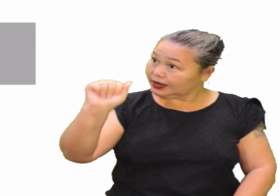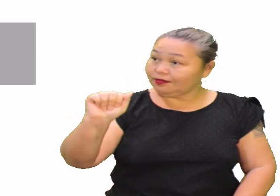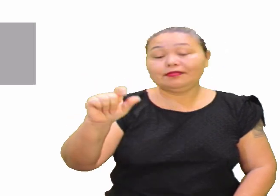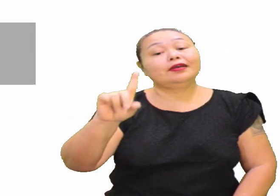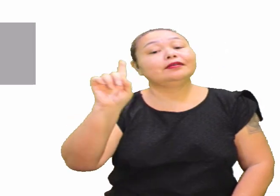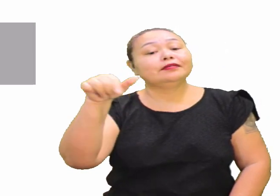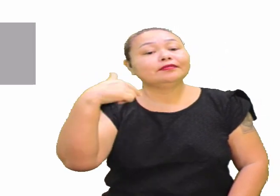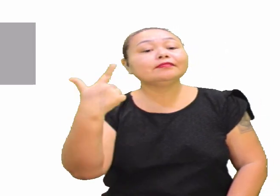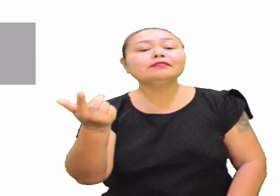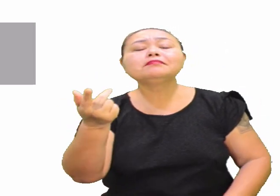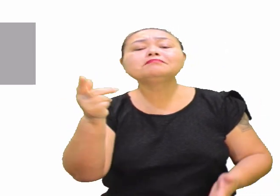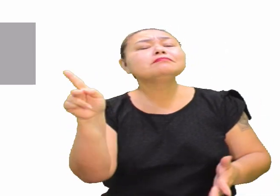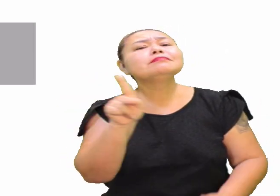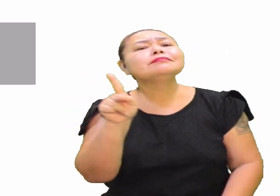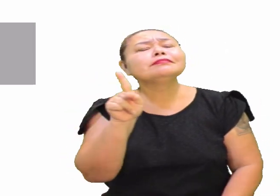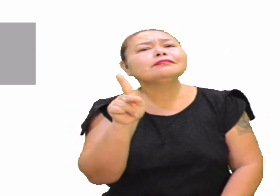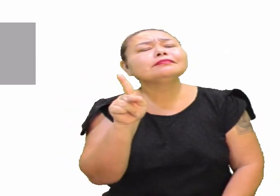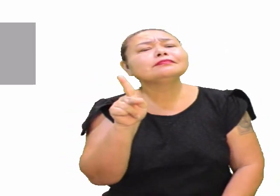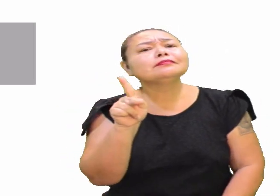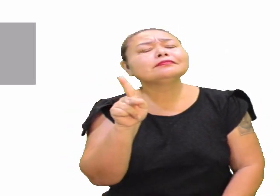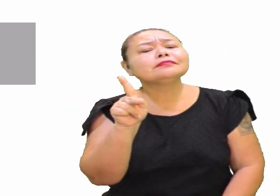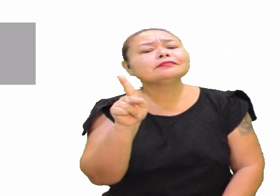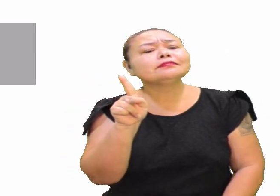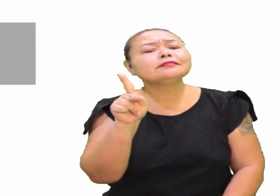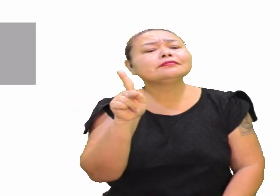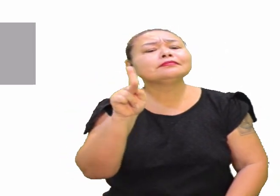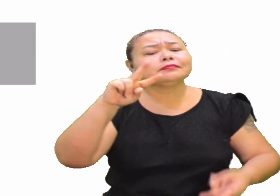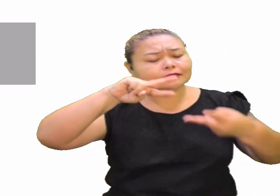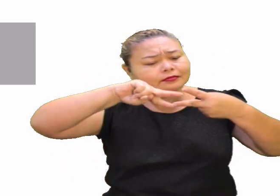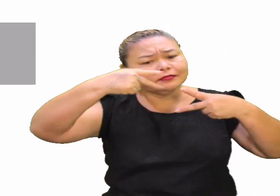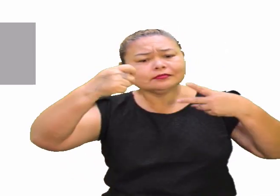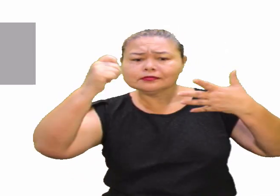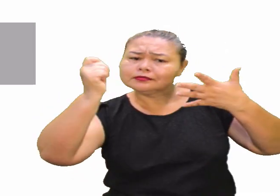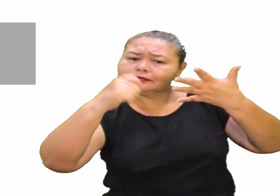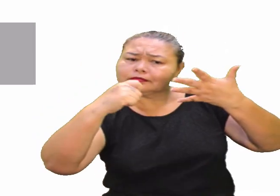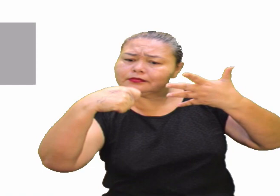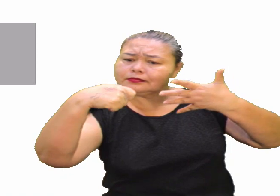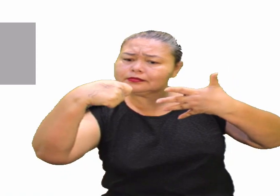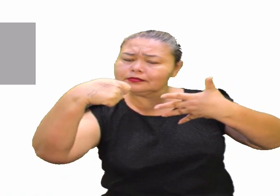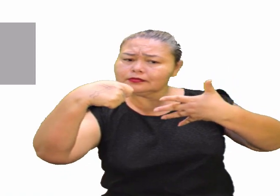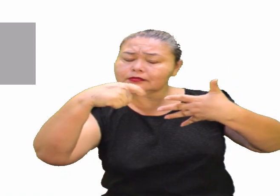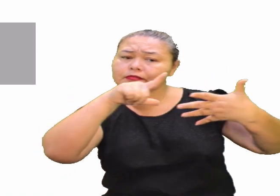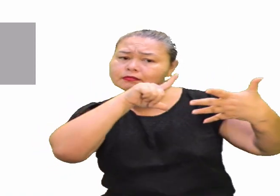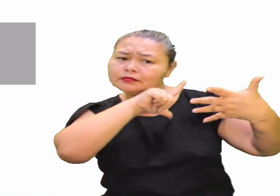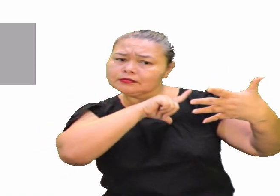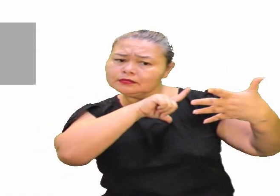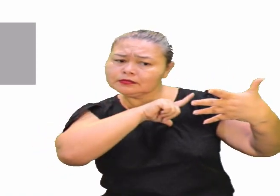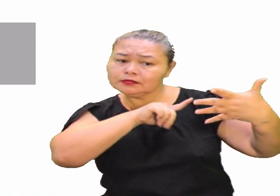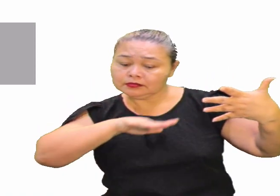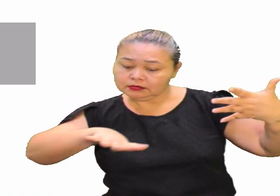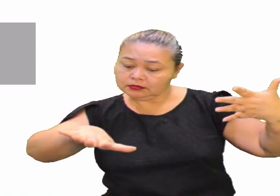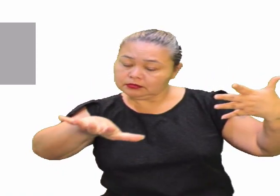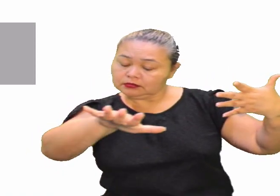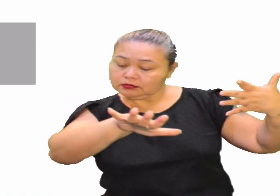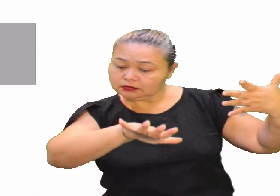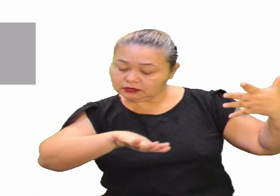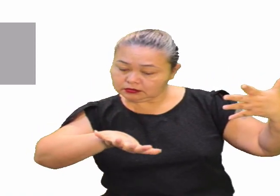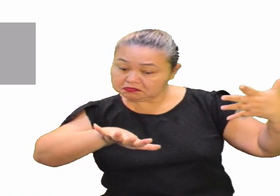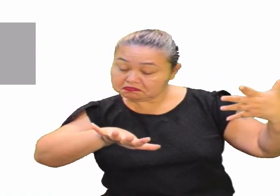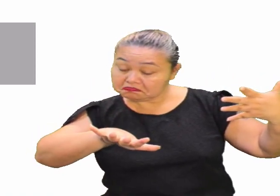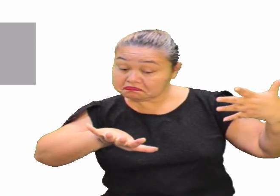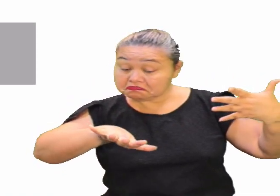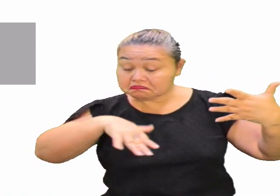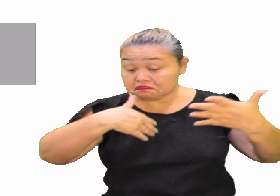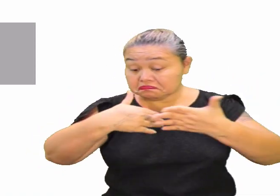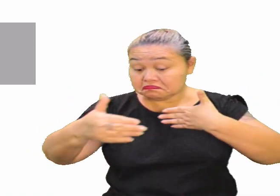rever todo o assunto que falamos na aula 3.1. Então, pega todo o seu material aí, já vai seguindo lâmina por